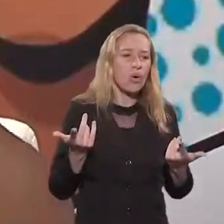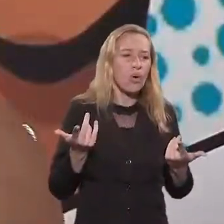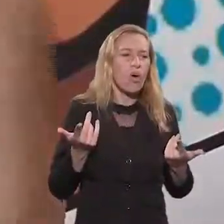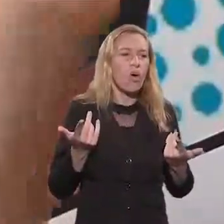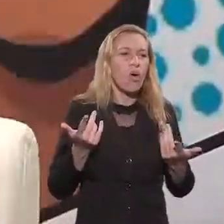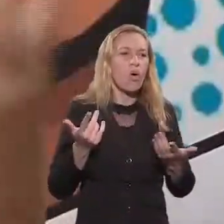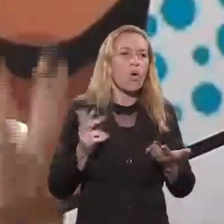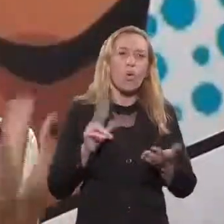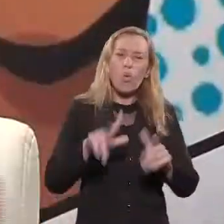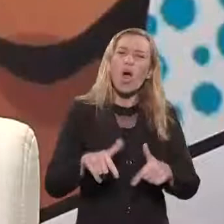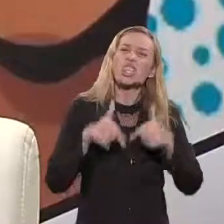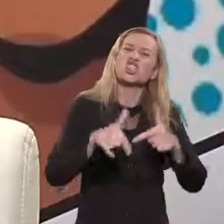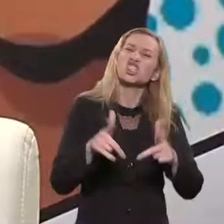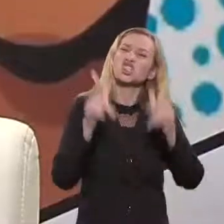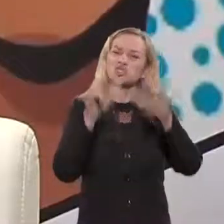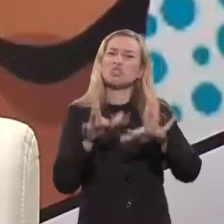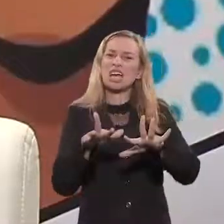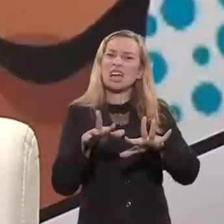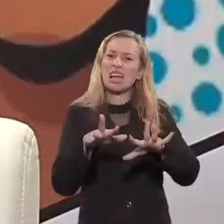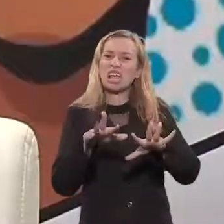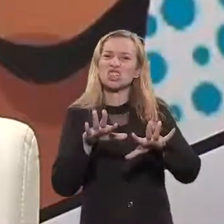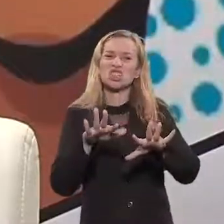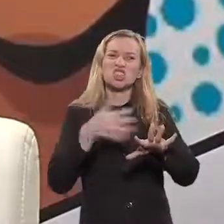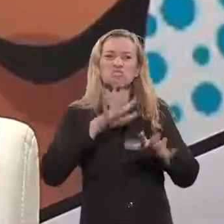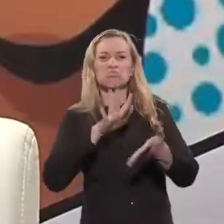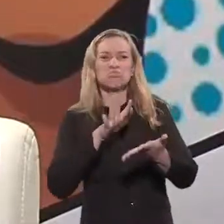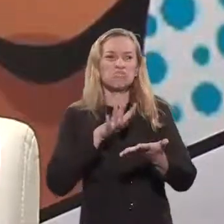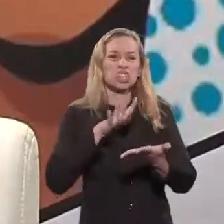com uma atitude muito...